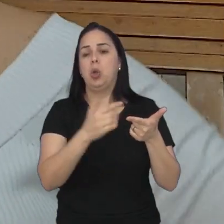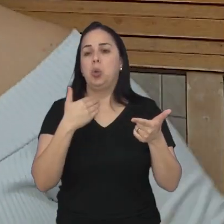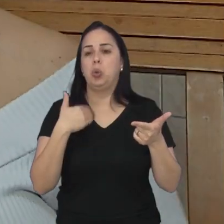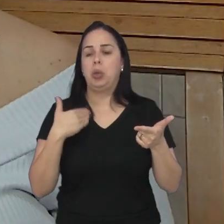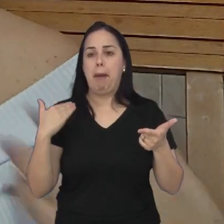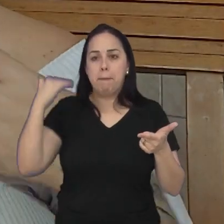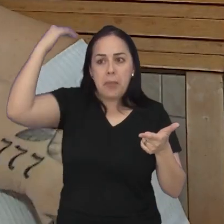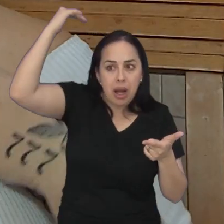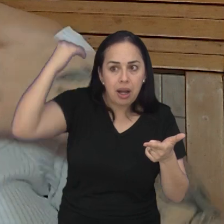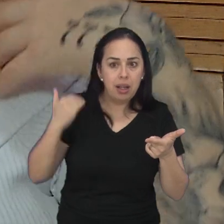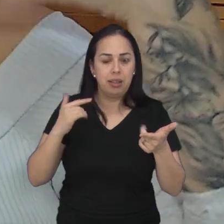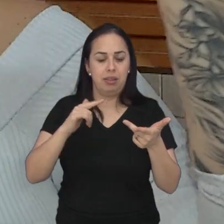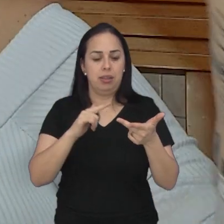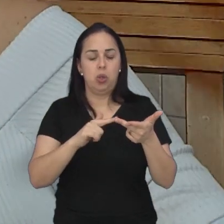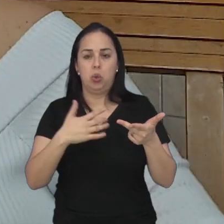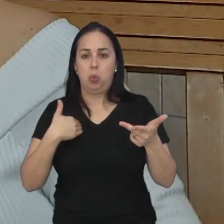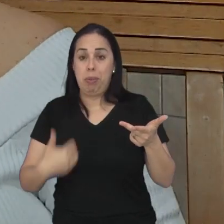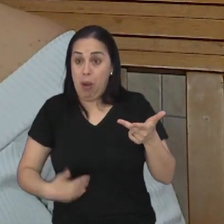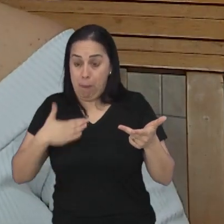do corpo, do meu corpo